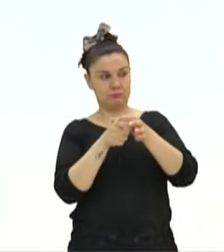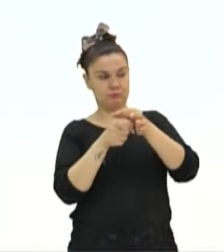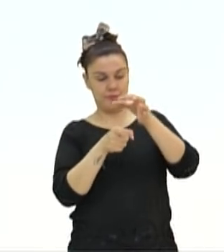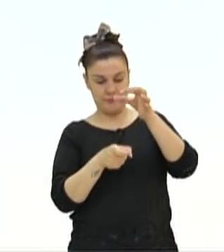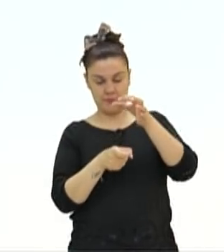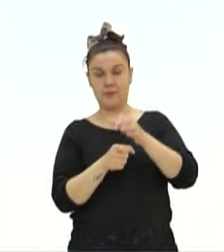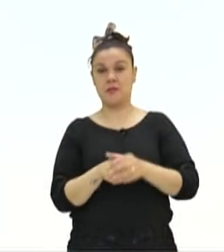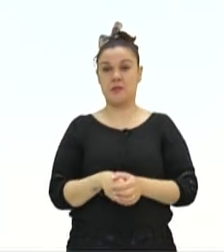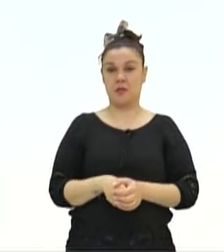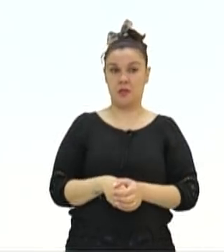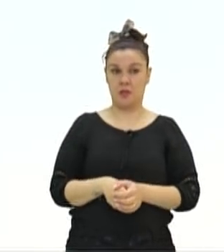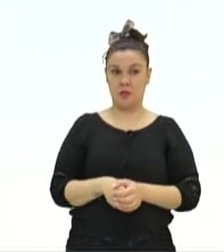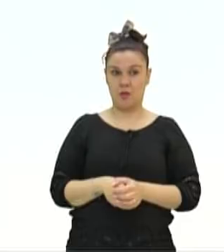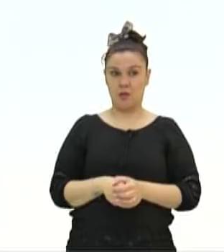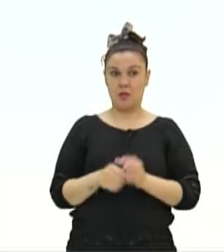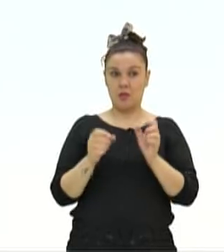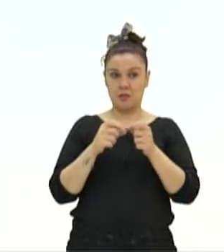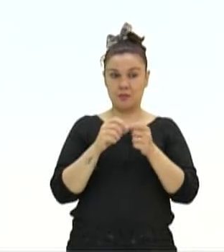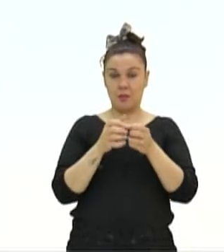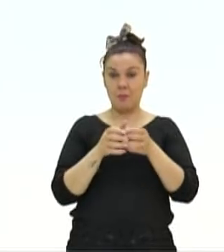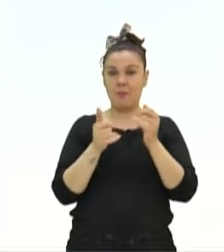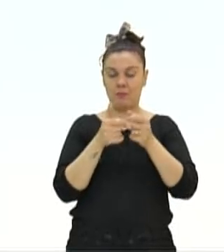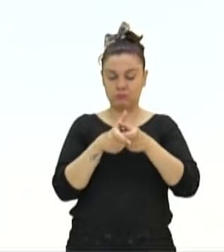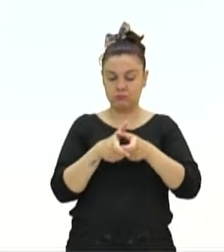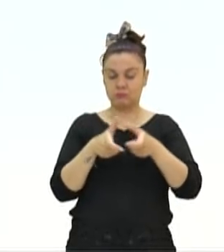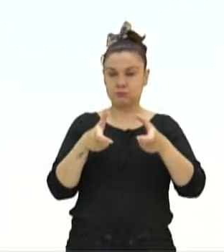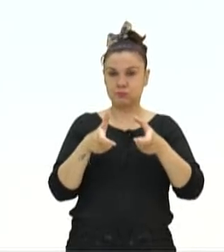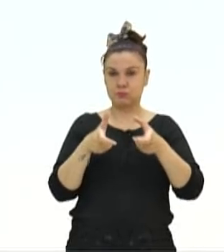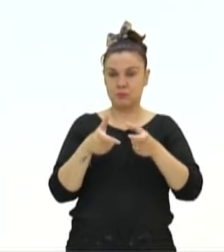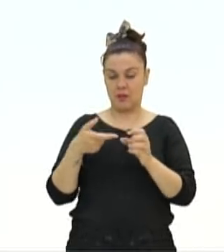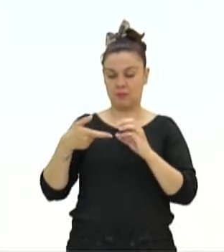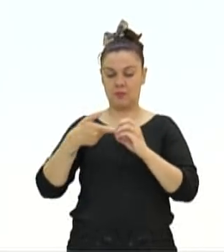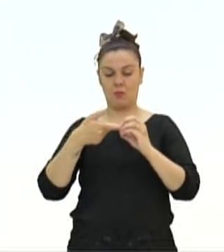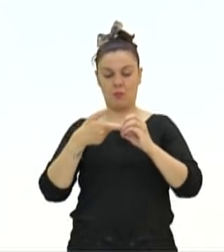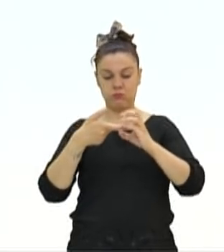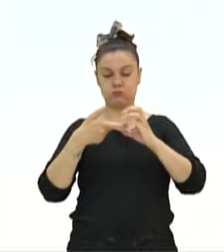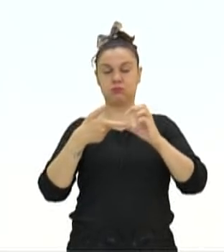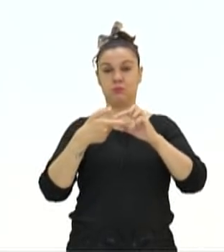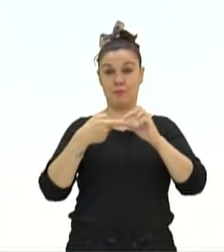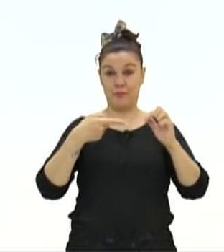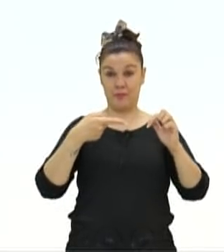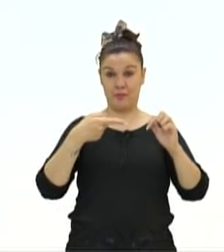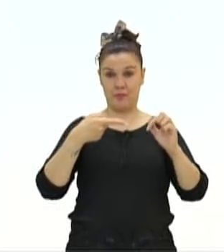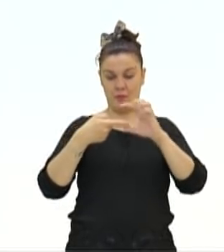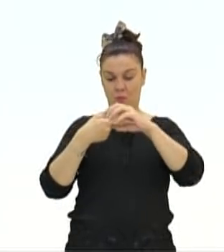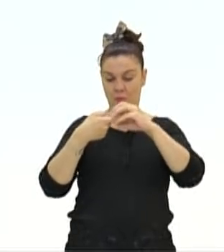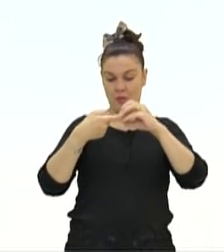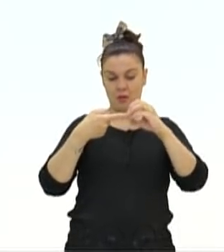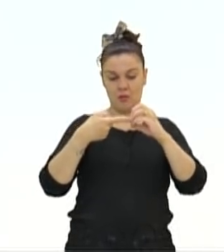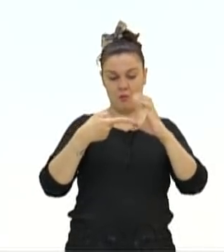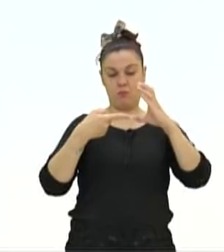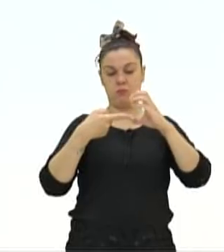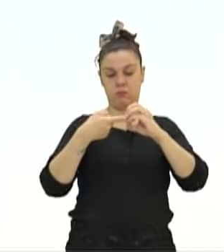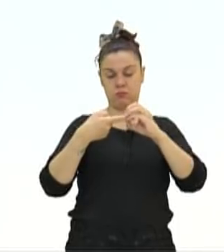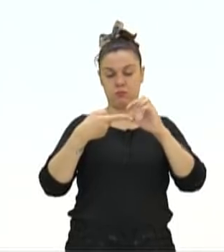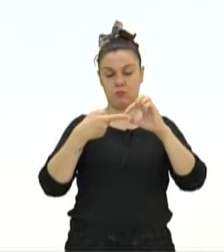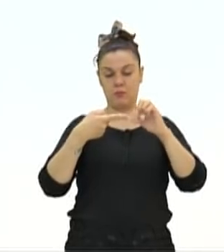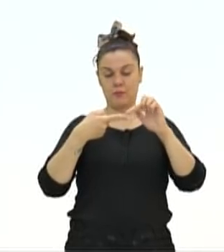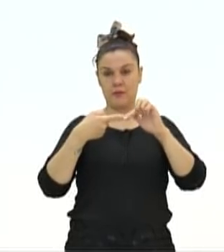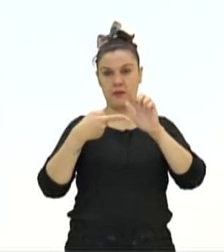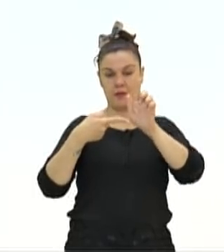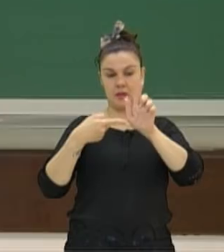tá? Que tem uma parte mais dilatada na ponta, né? Essa região aqui, mais dilatada, ela é chamada